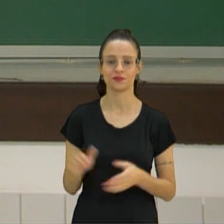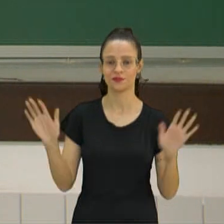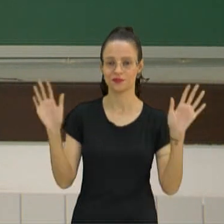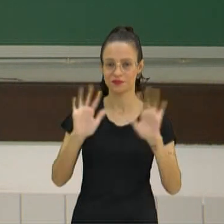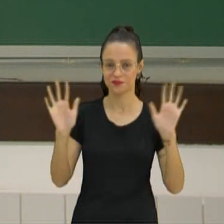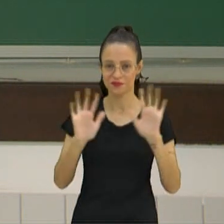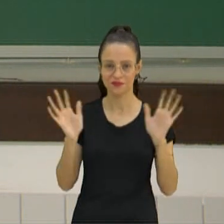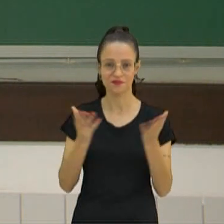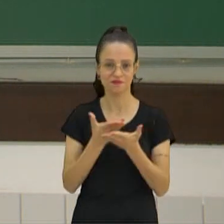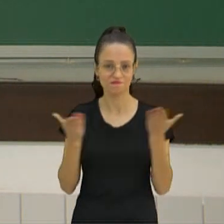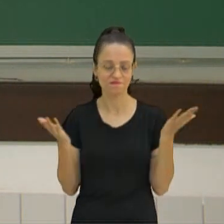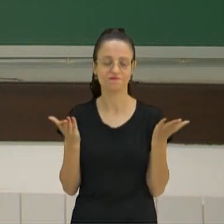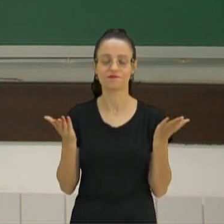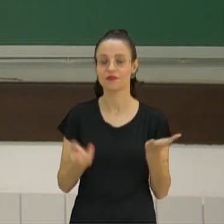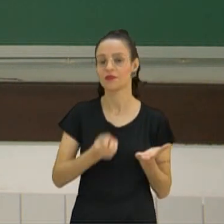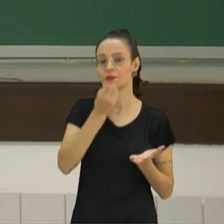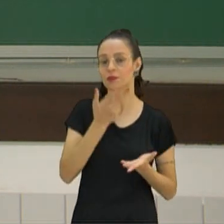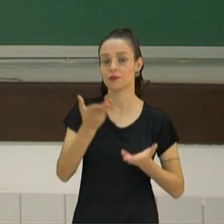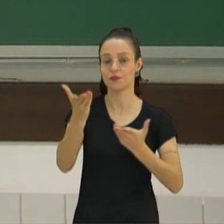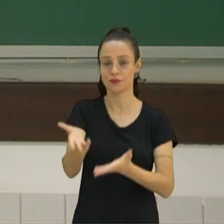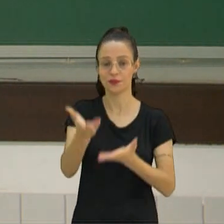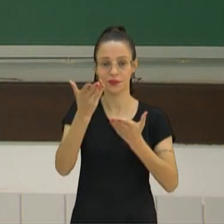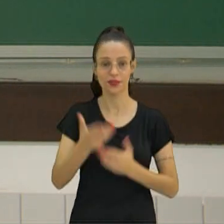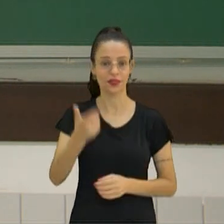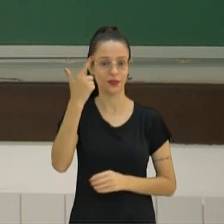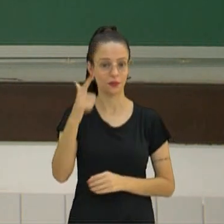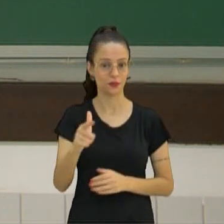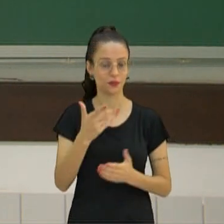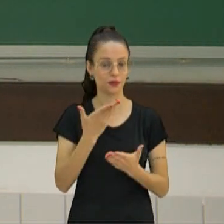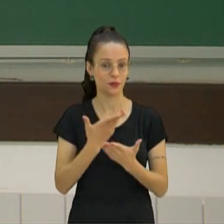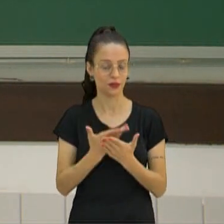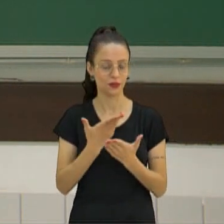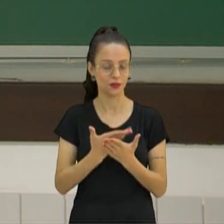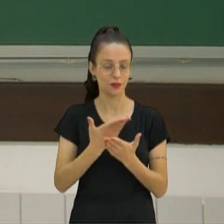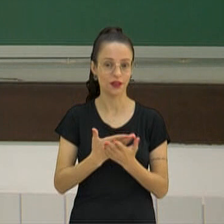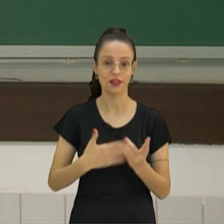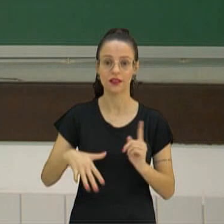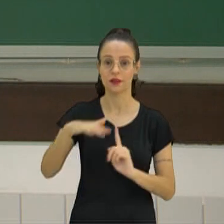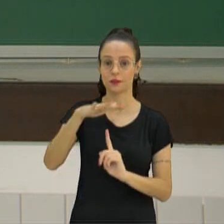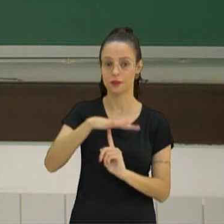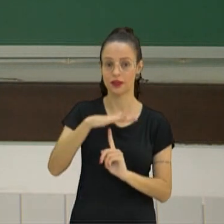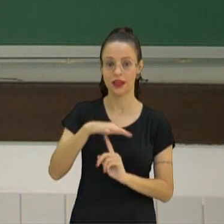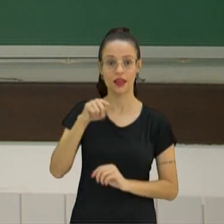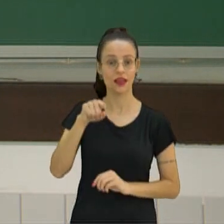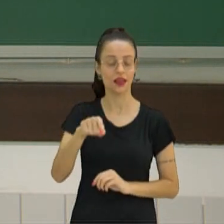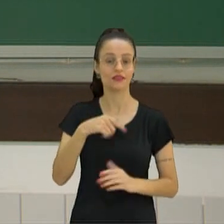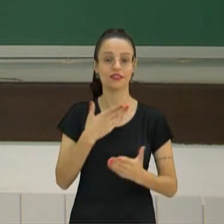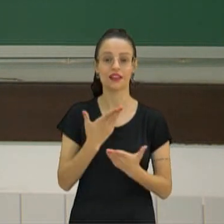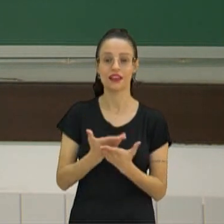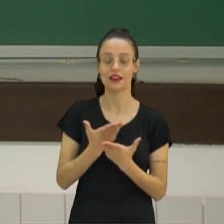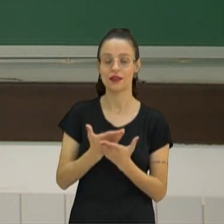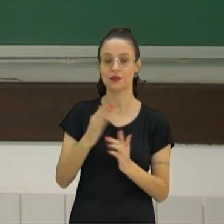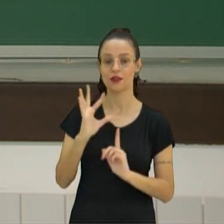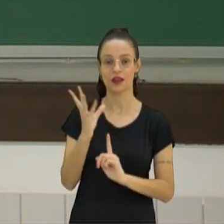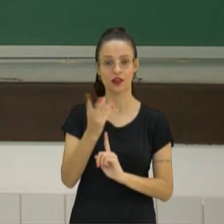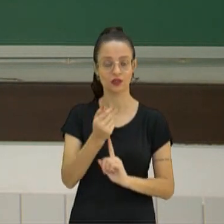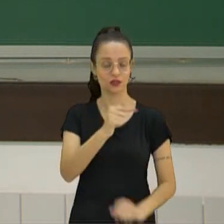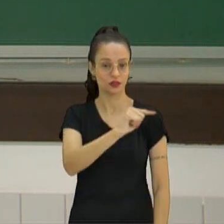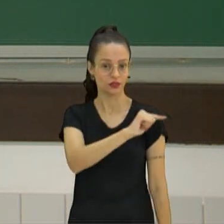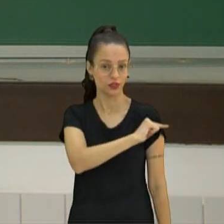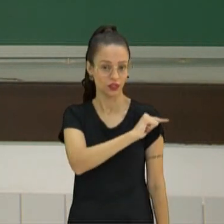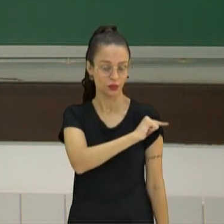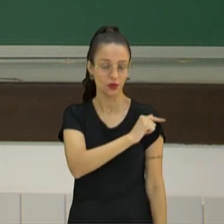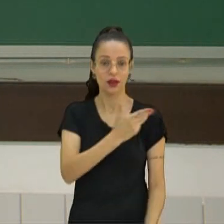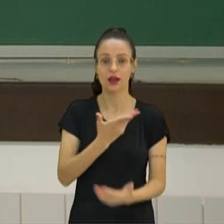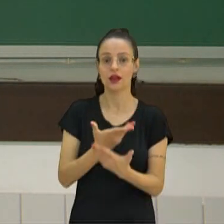Olá, pessoal! Sejam bem-vindos a mais uma aula do Aula Paraná. Essa é uma aula de arte do 7º ano, a aula de